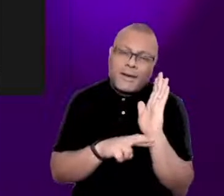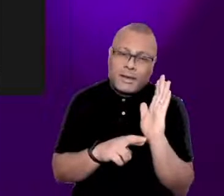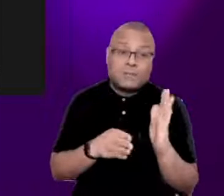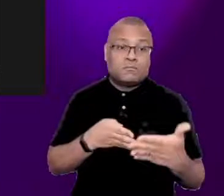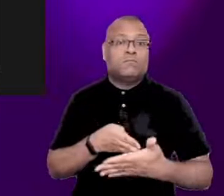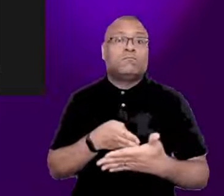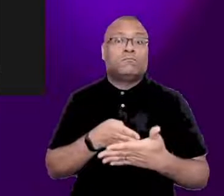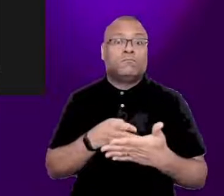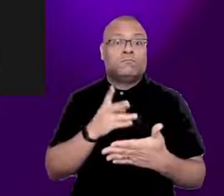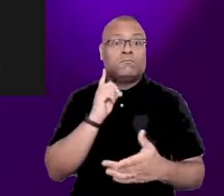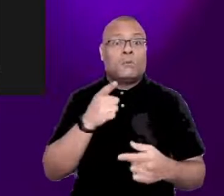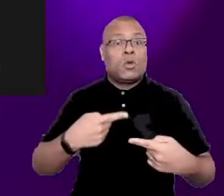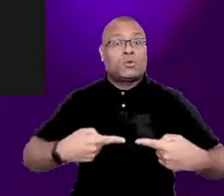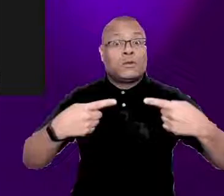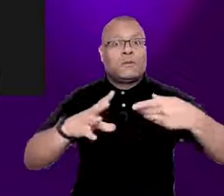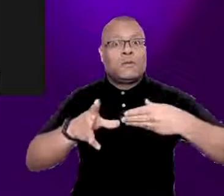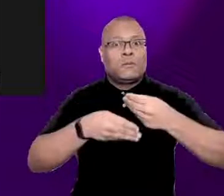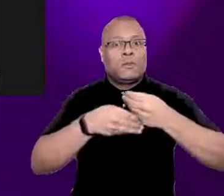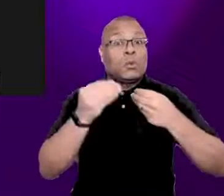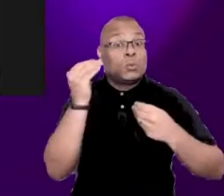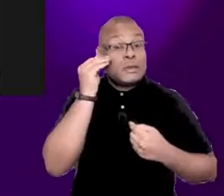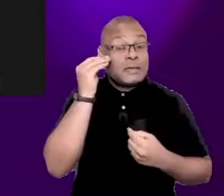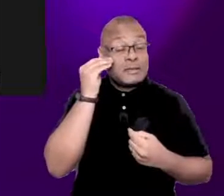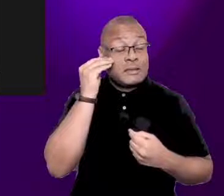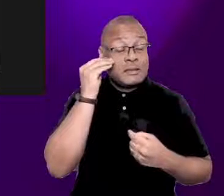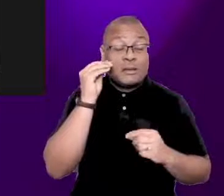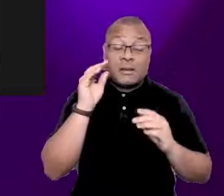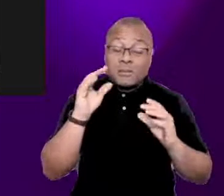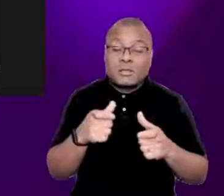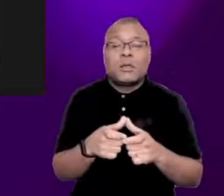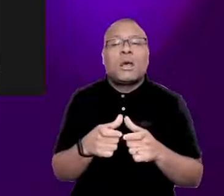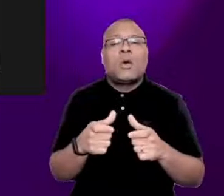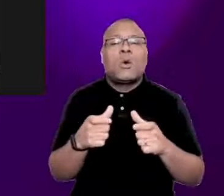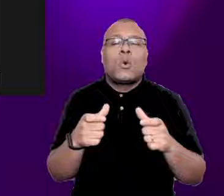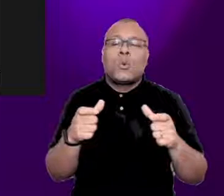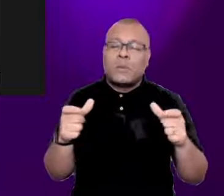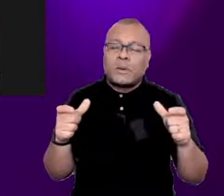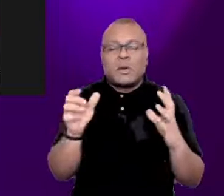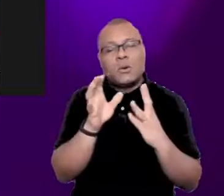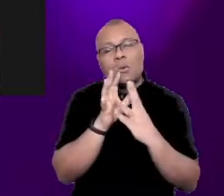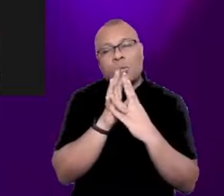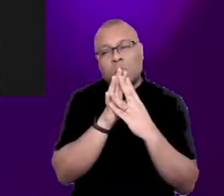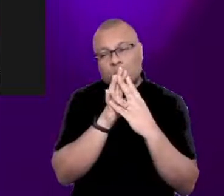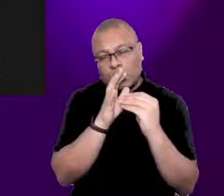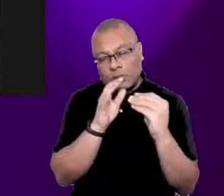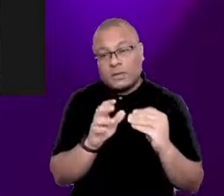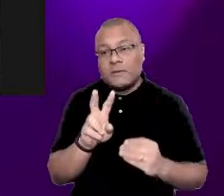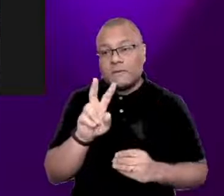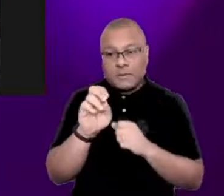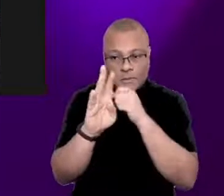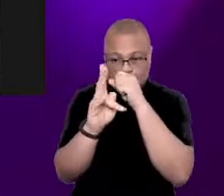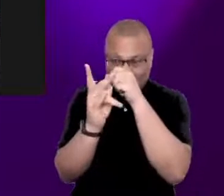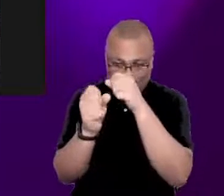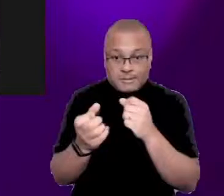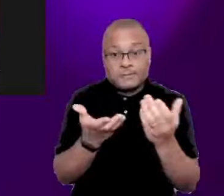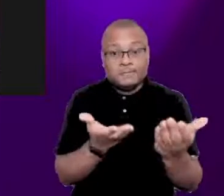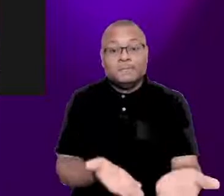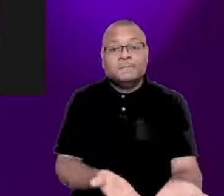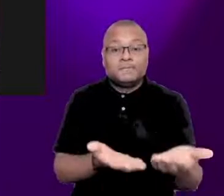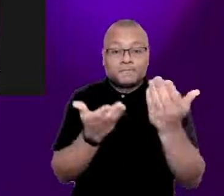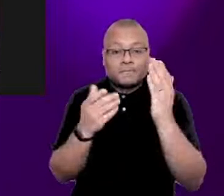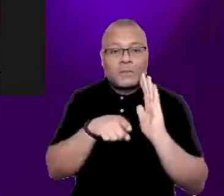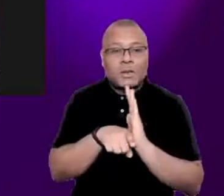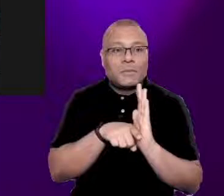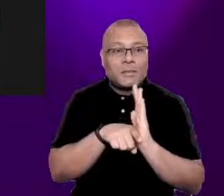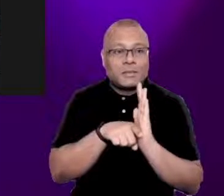enfrentar não só o desafio de implementar um piloto, mas de escalar esses modelos de VBHC. E deixo o convite, aquela pesquisa que eu